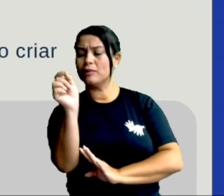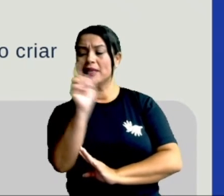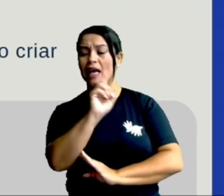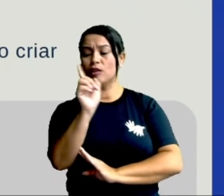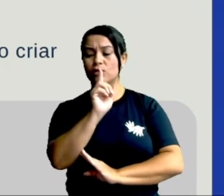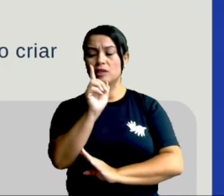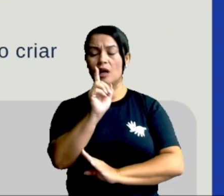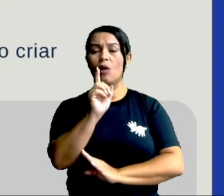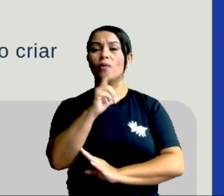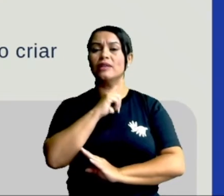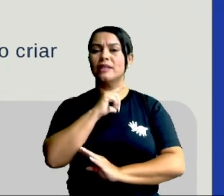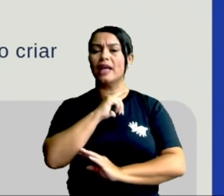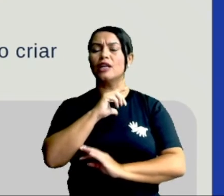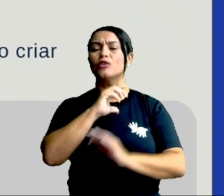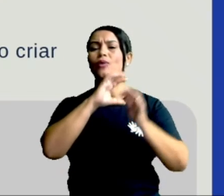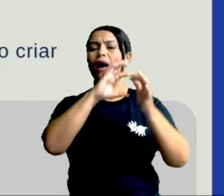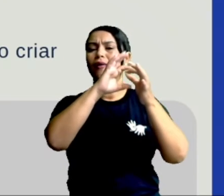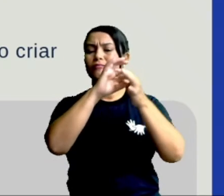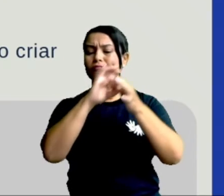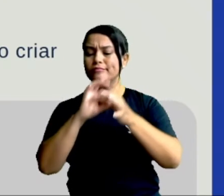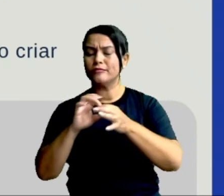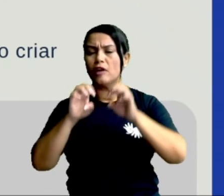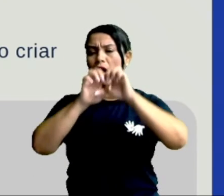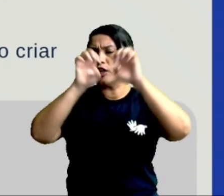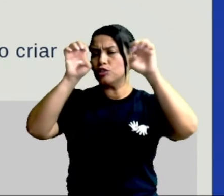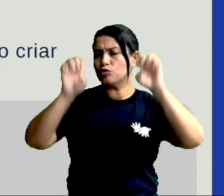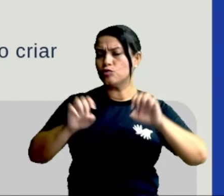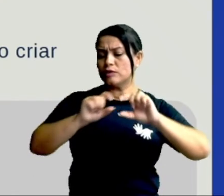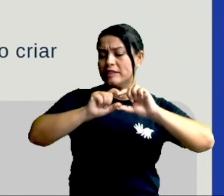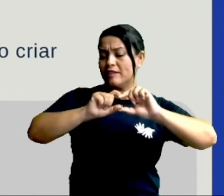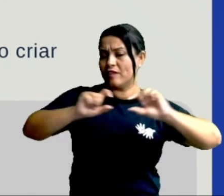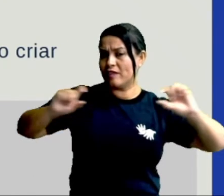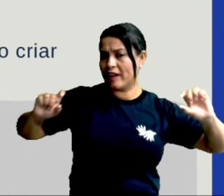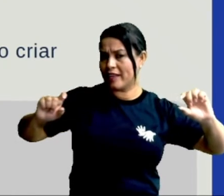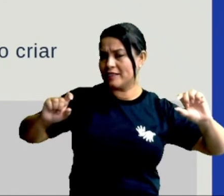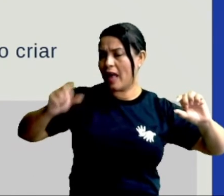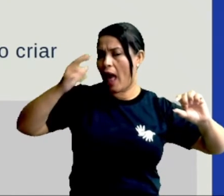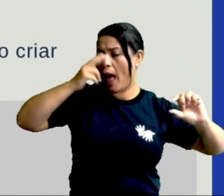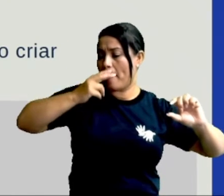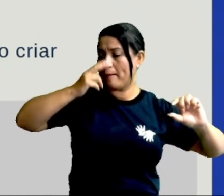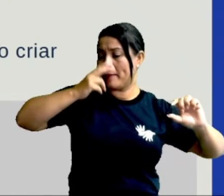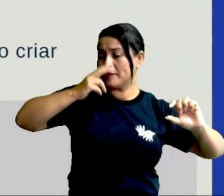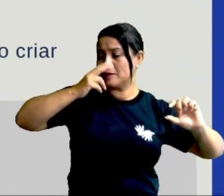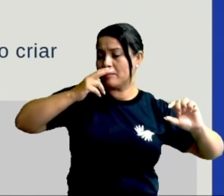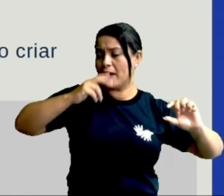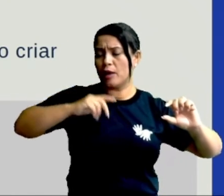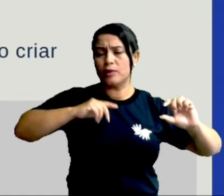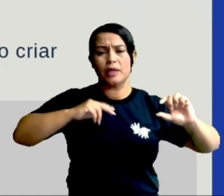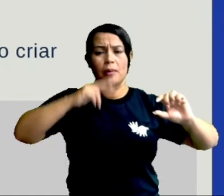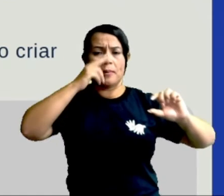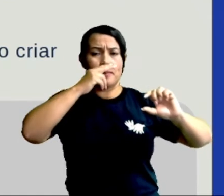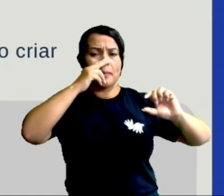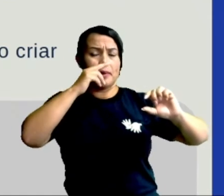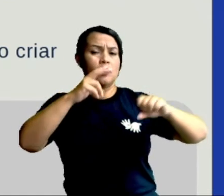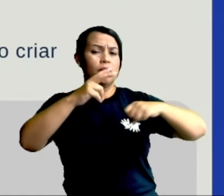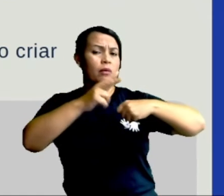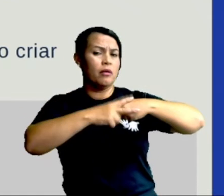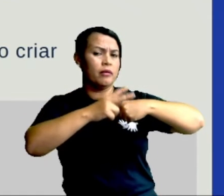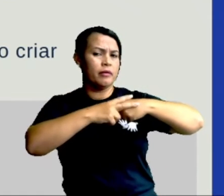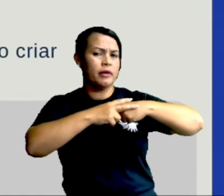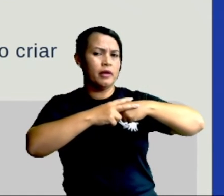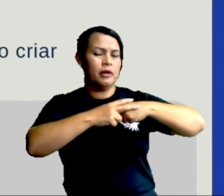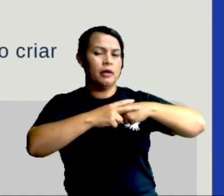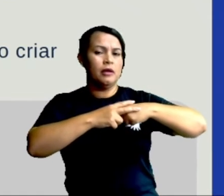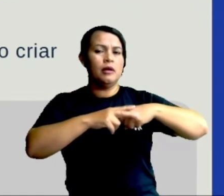Veja que a construção, a estrutura da frase, ela é a mesma. Né? Eu tenho o mesmo verbo e aí